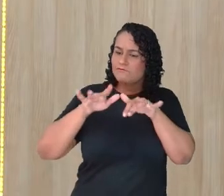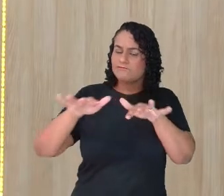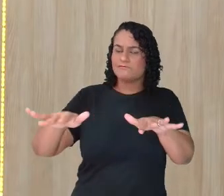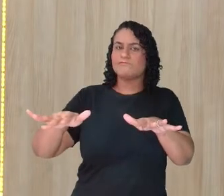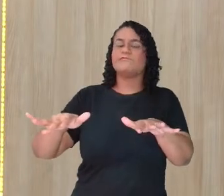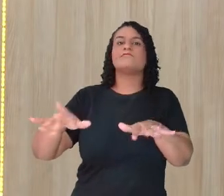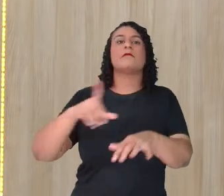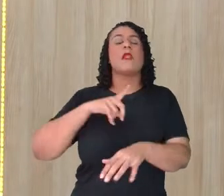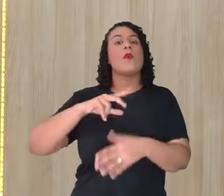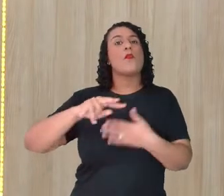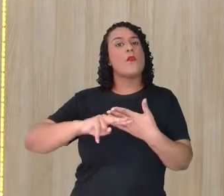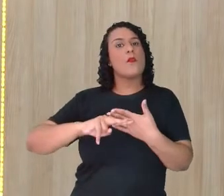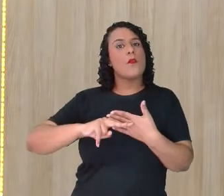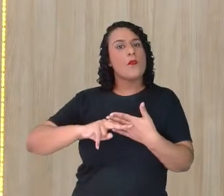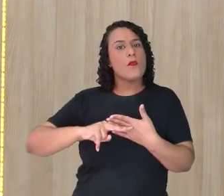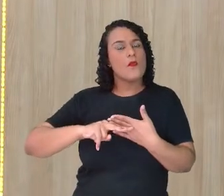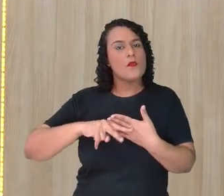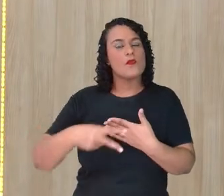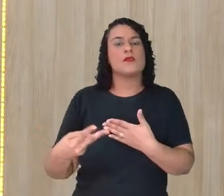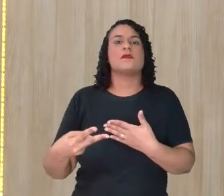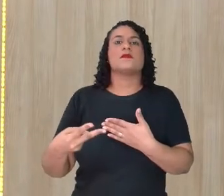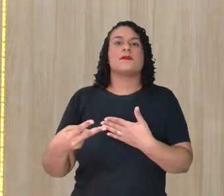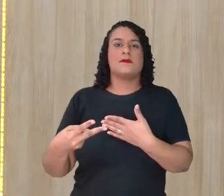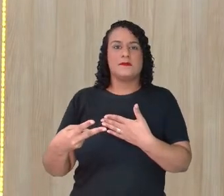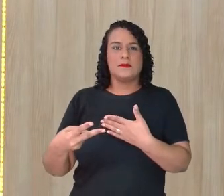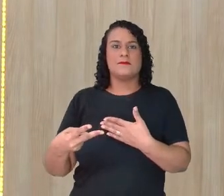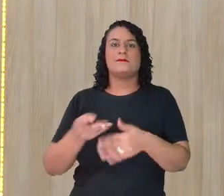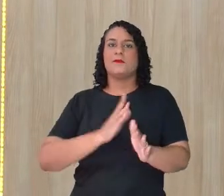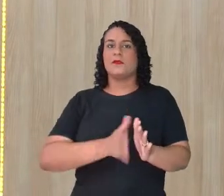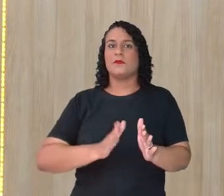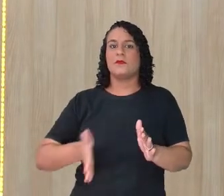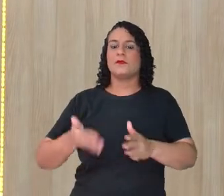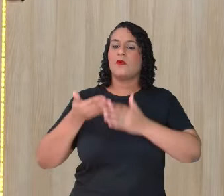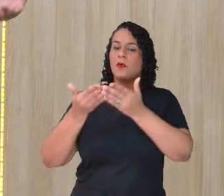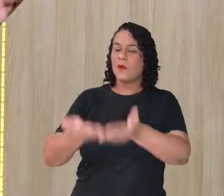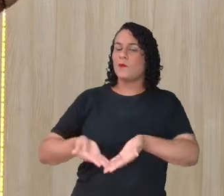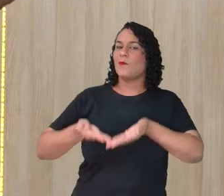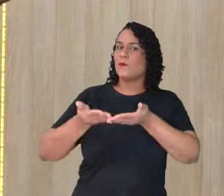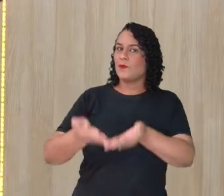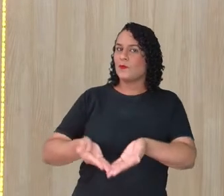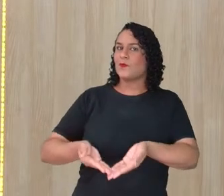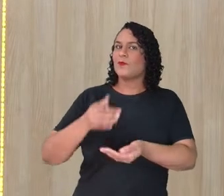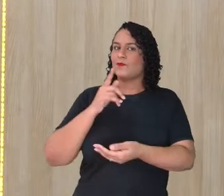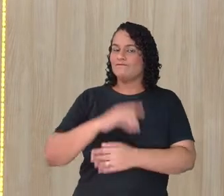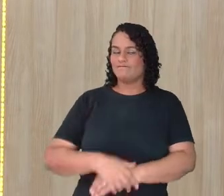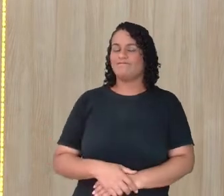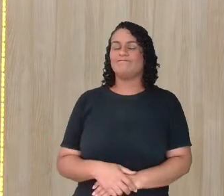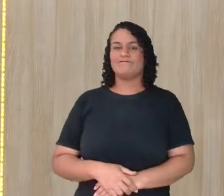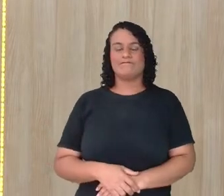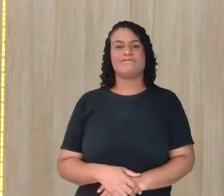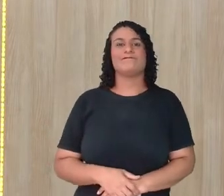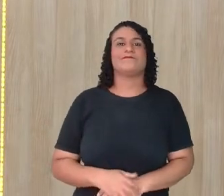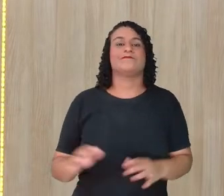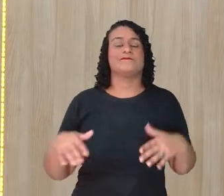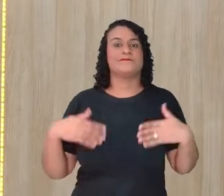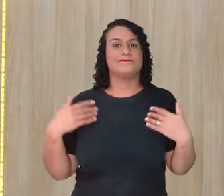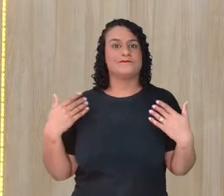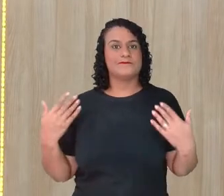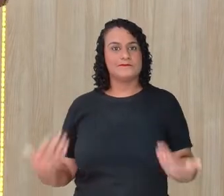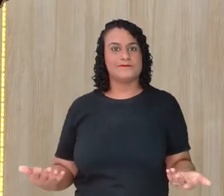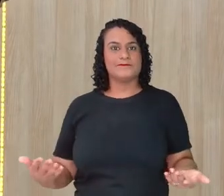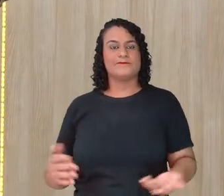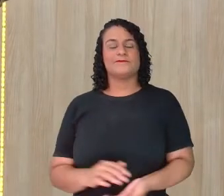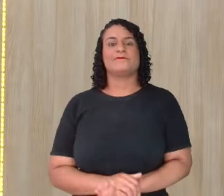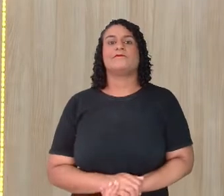uma consequência aí, né, desse processo de navegações marítimas, né? E a gente vai